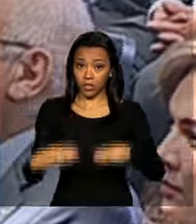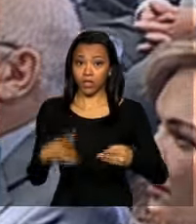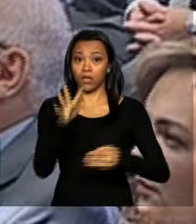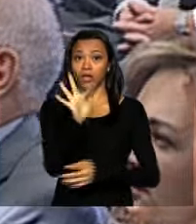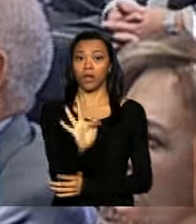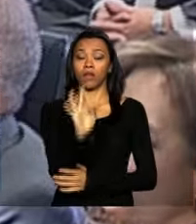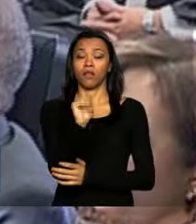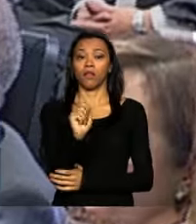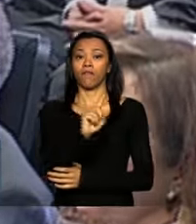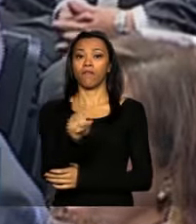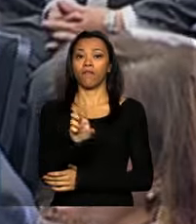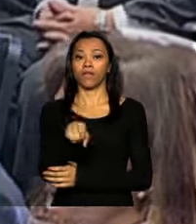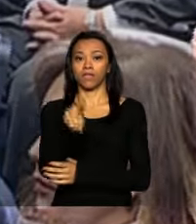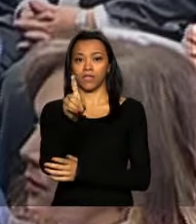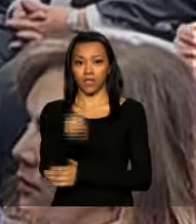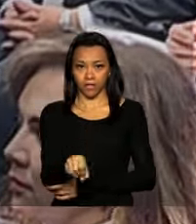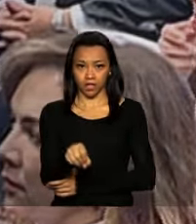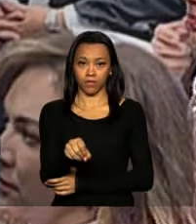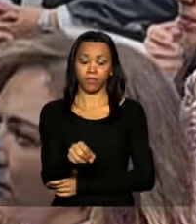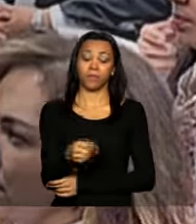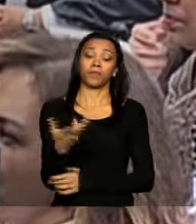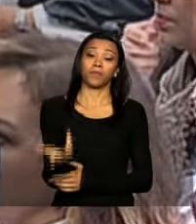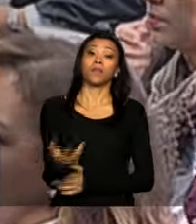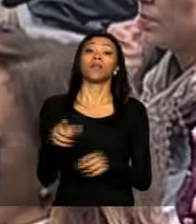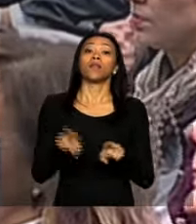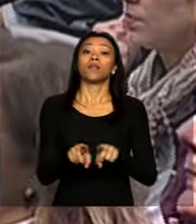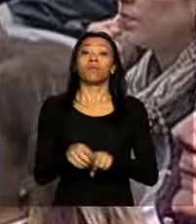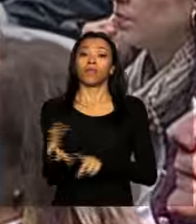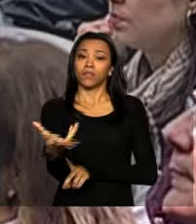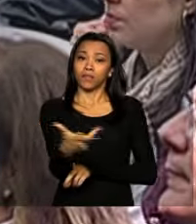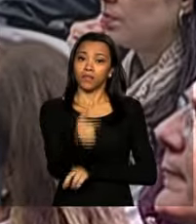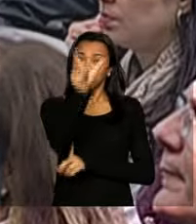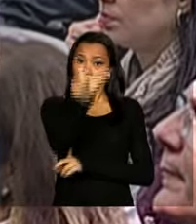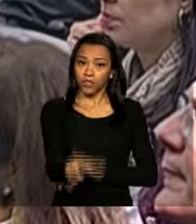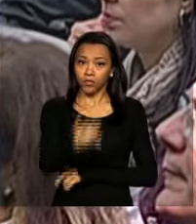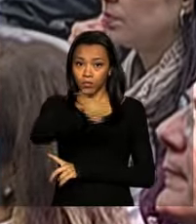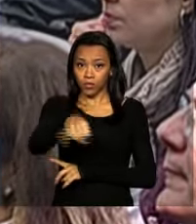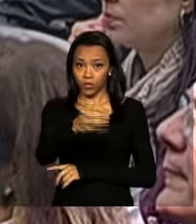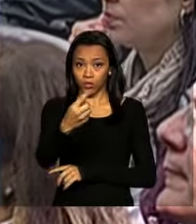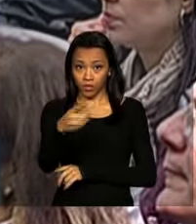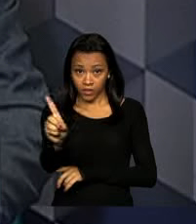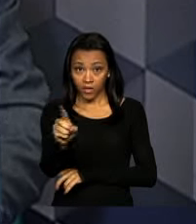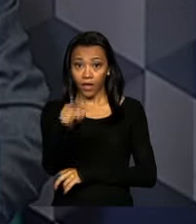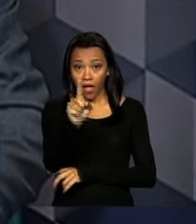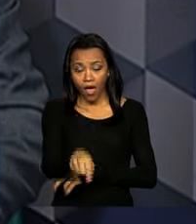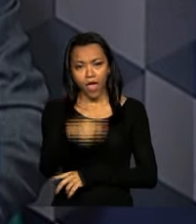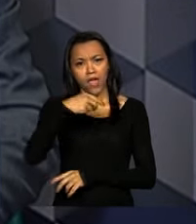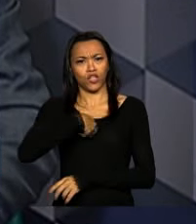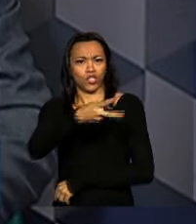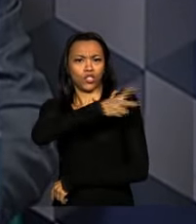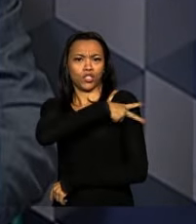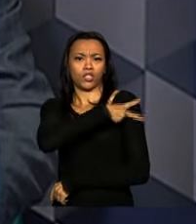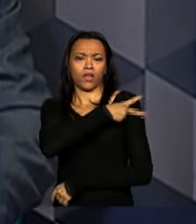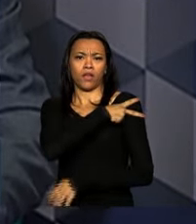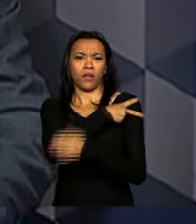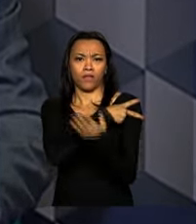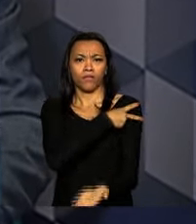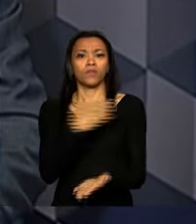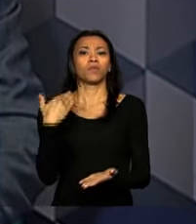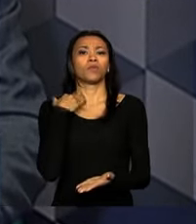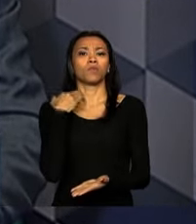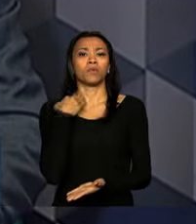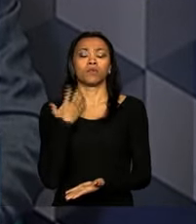Brasil. Excelentíssimo José Ângelo Mazilo Júnior, chefe de departamento do Banco Central do Brasil.